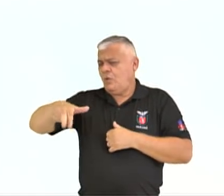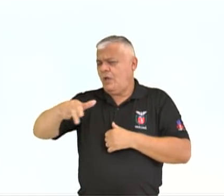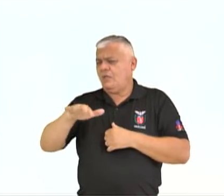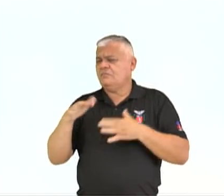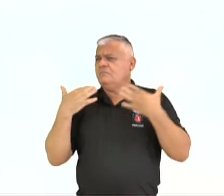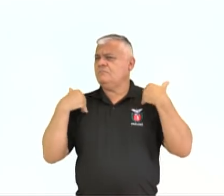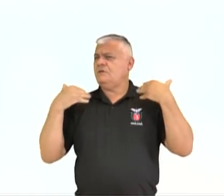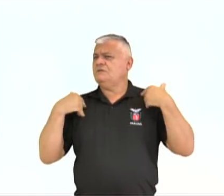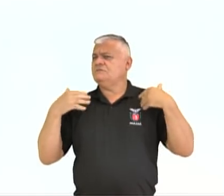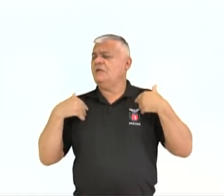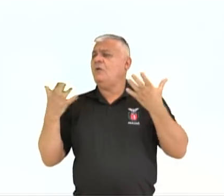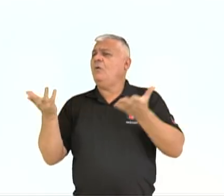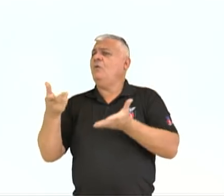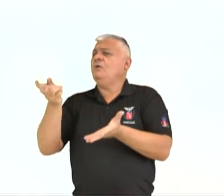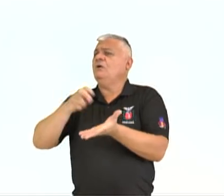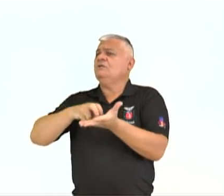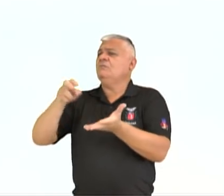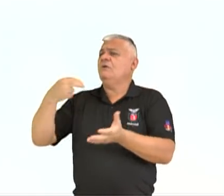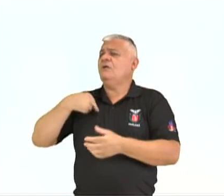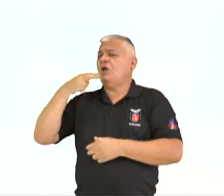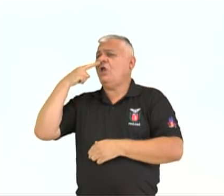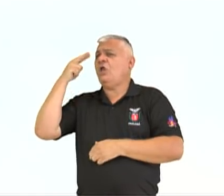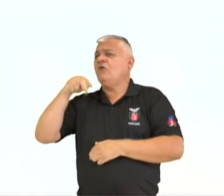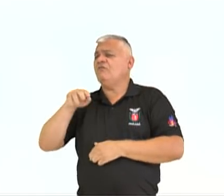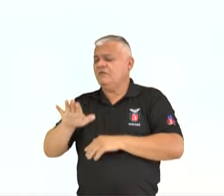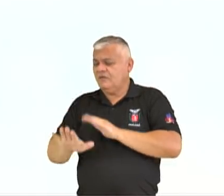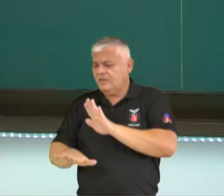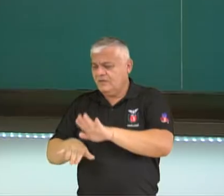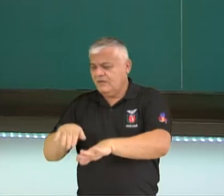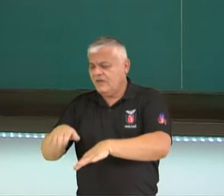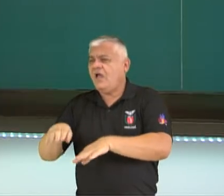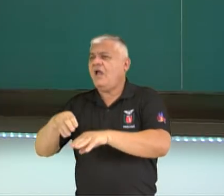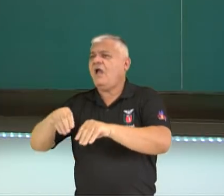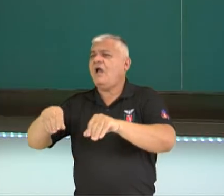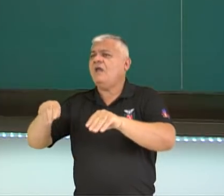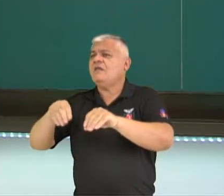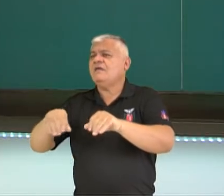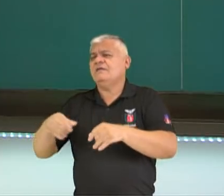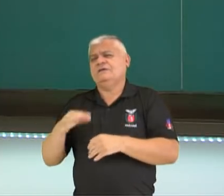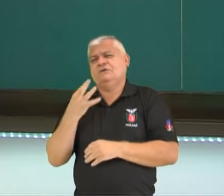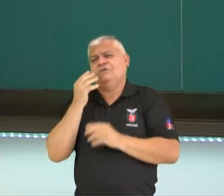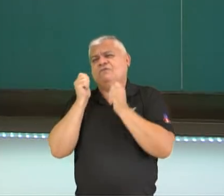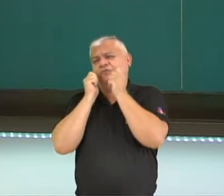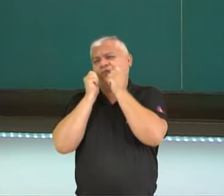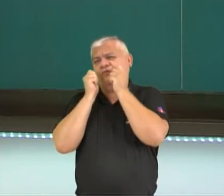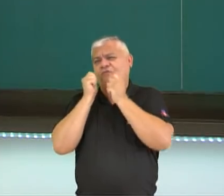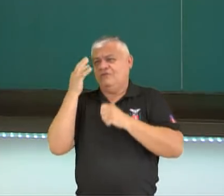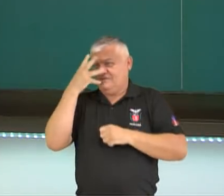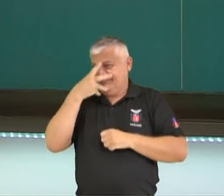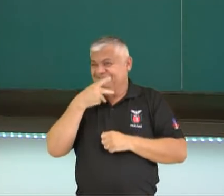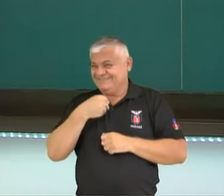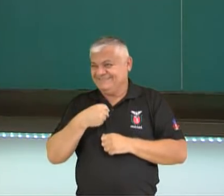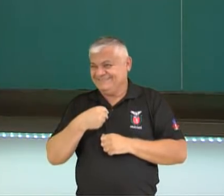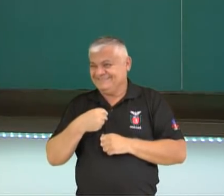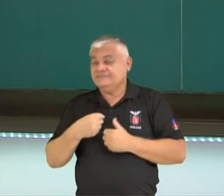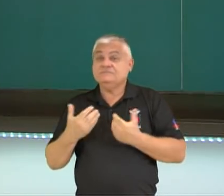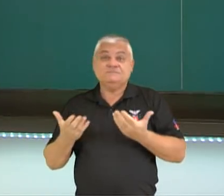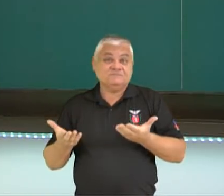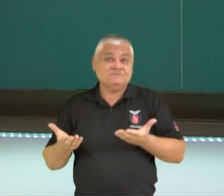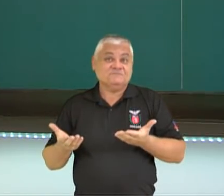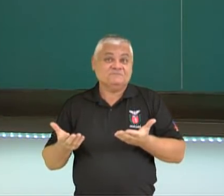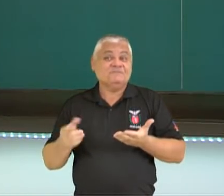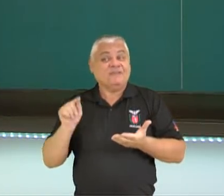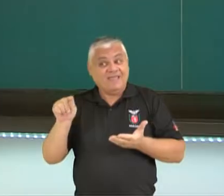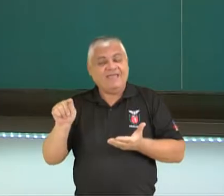como é que hoje cedinho eu vi seu Rastro na Areia ai que fofinho né Pessoal esse